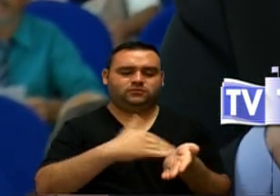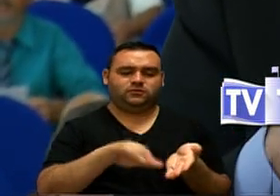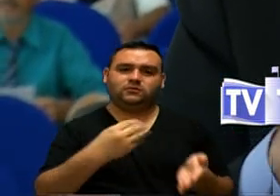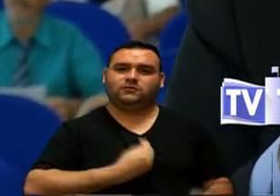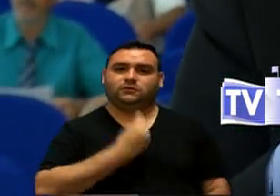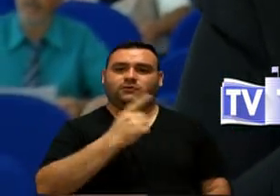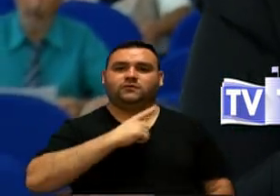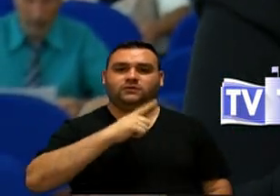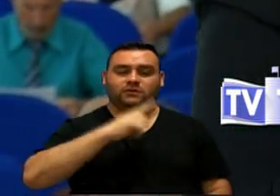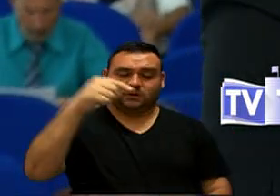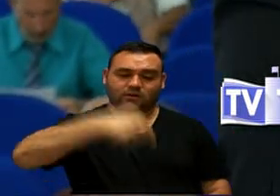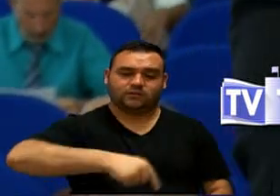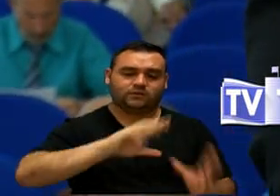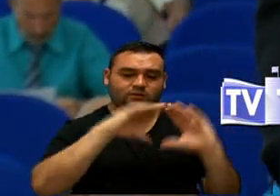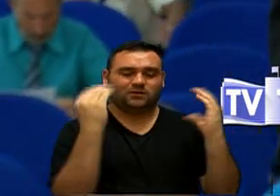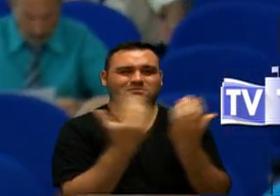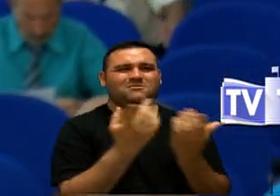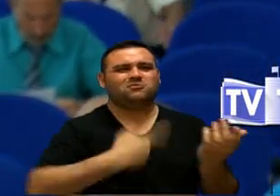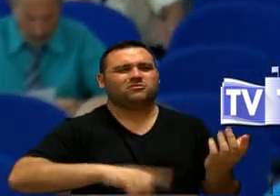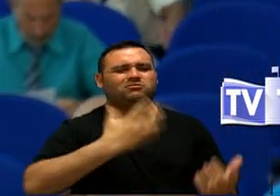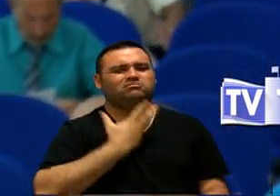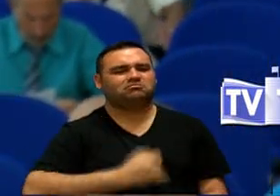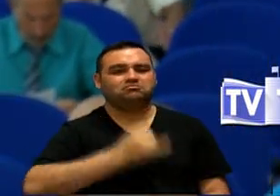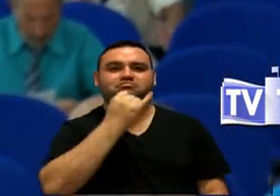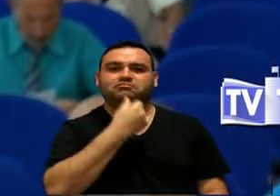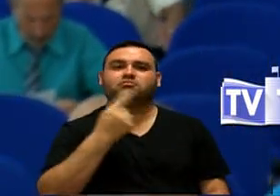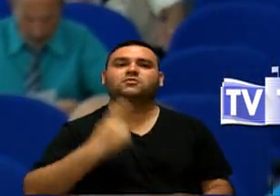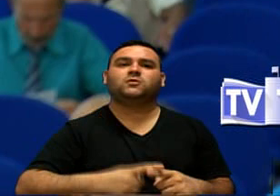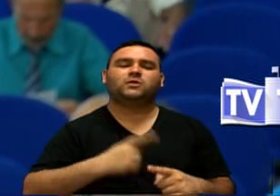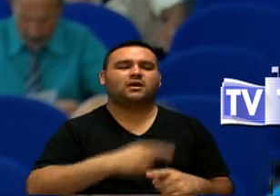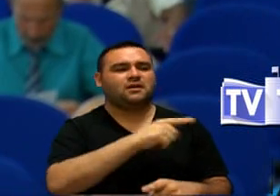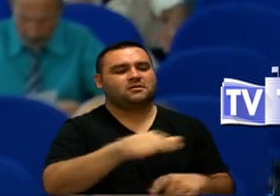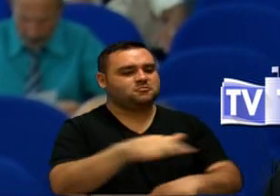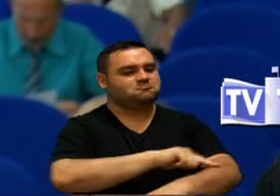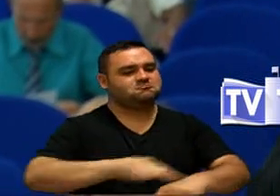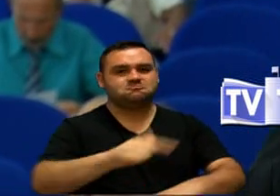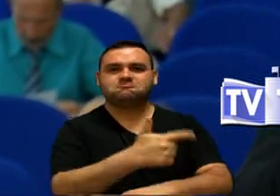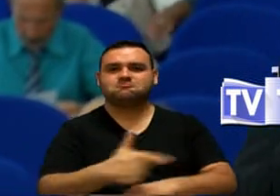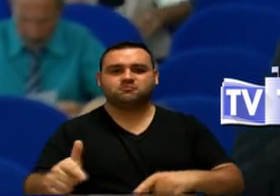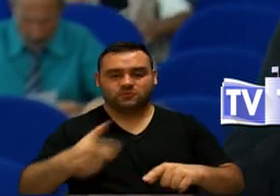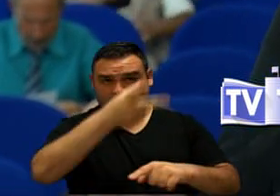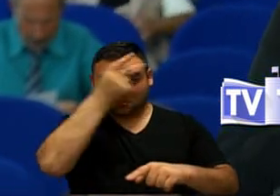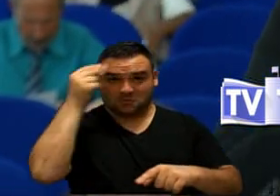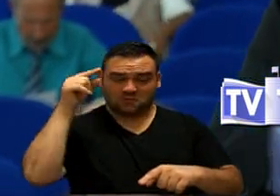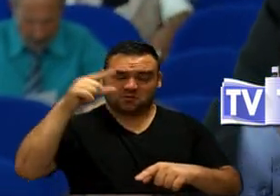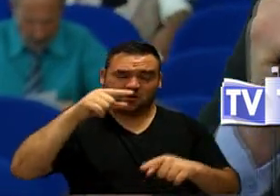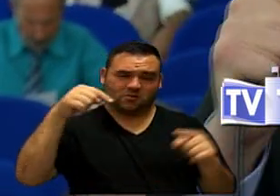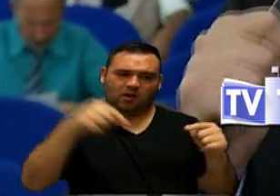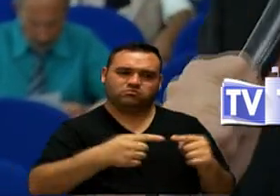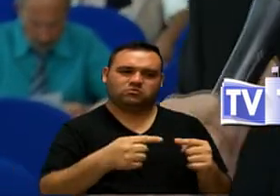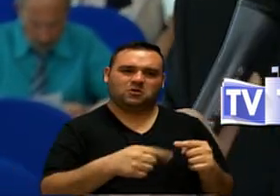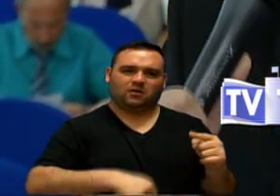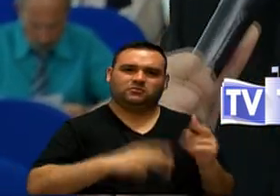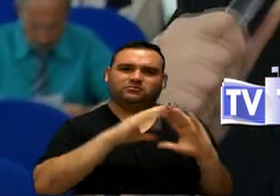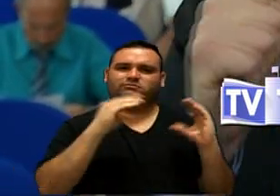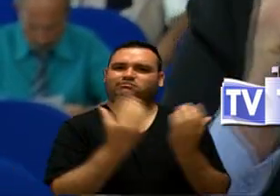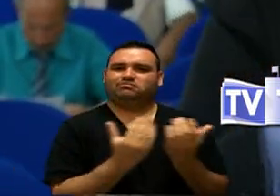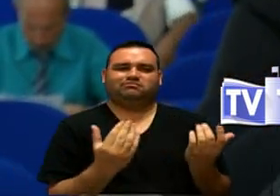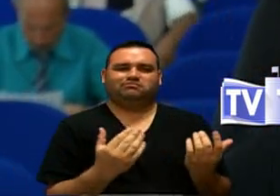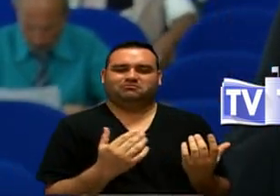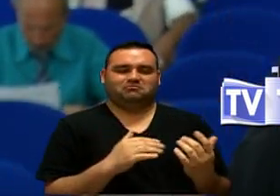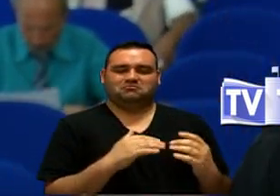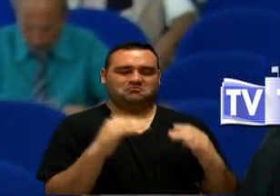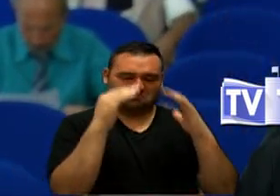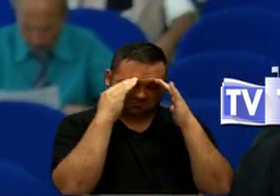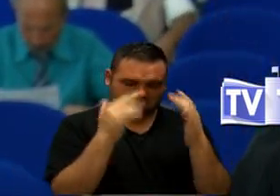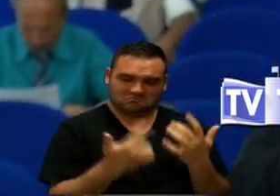estar presente aqui. Então, lamentável o desrespeito que o Poder Executivo teve com os vereadores que fizeram